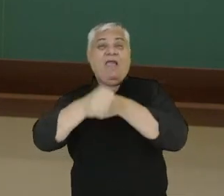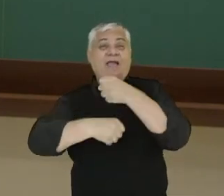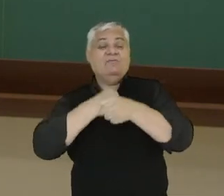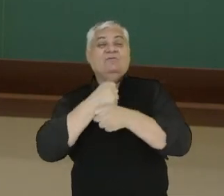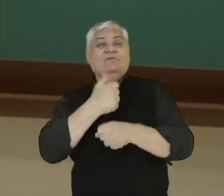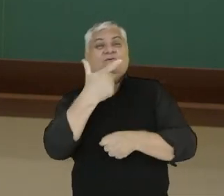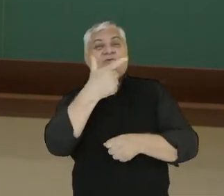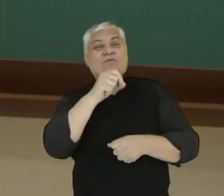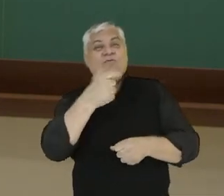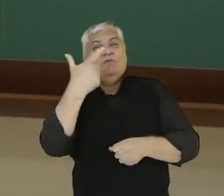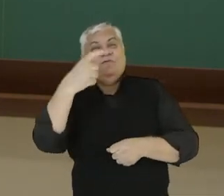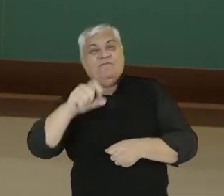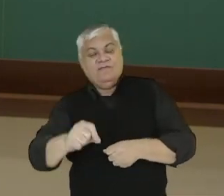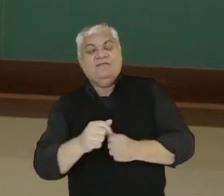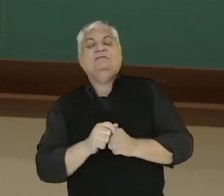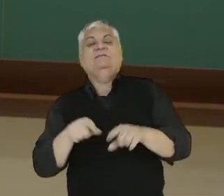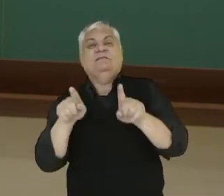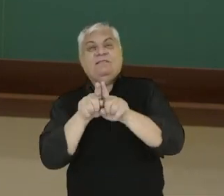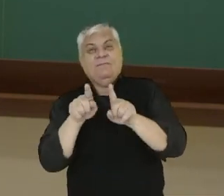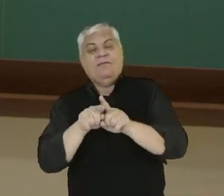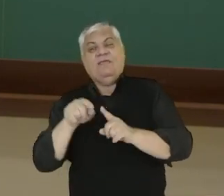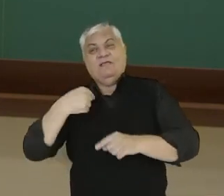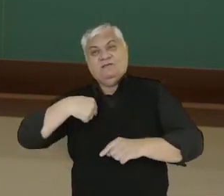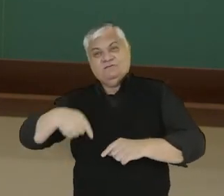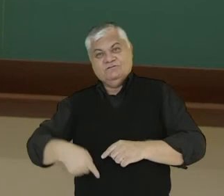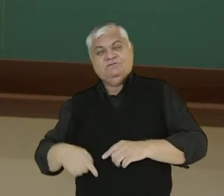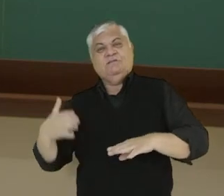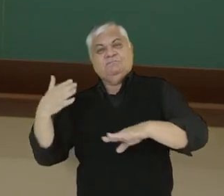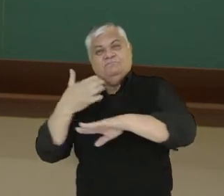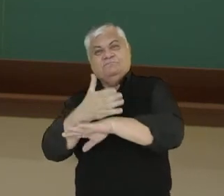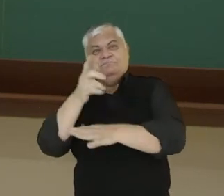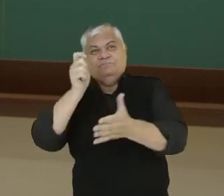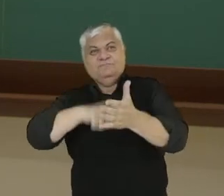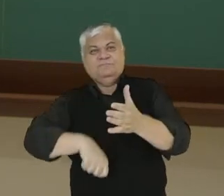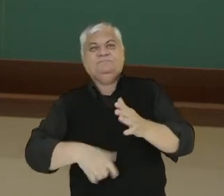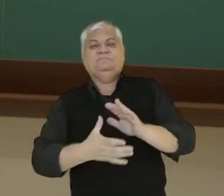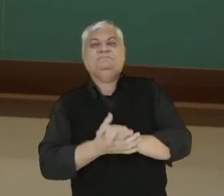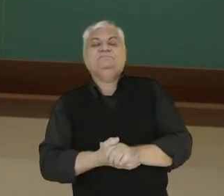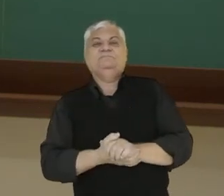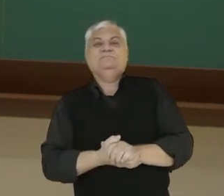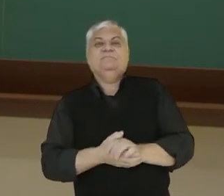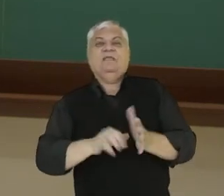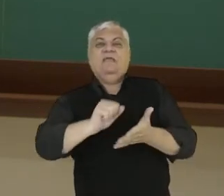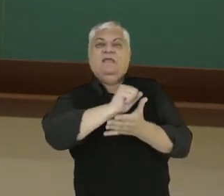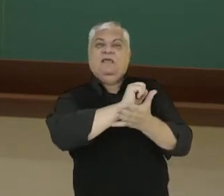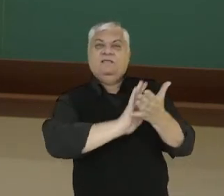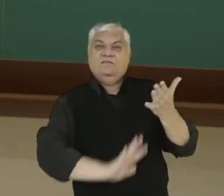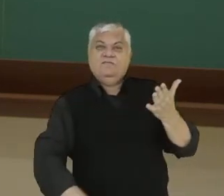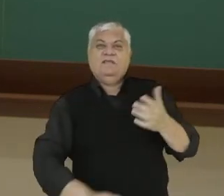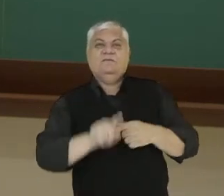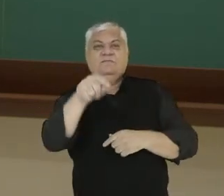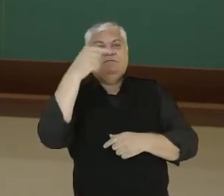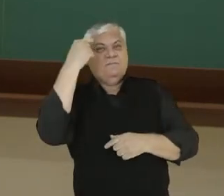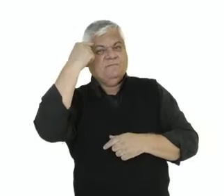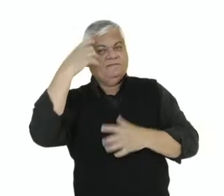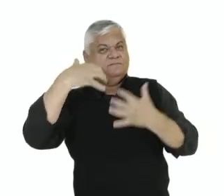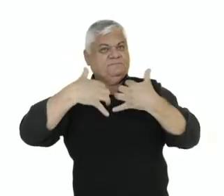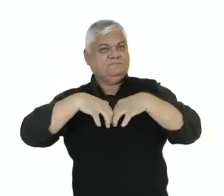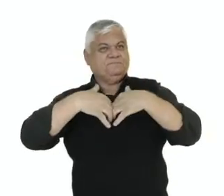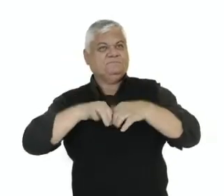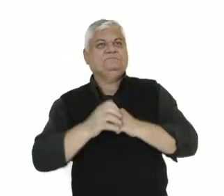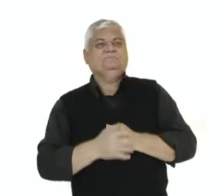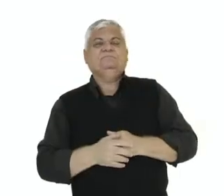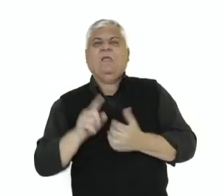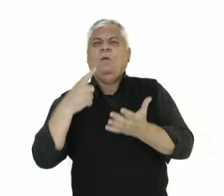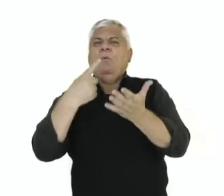China também participa dessa característica ali e assina o Acordo de Paris. A atividadezinha ali para a gente pensar, né? O